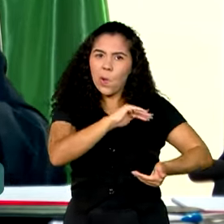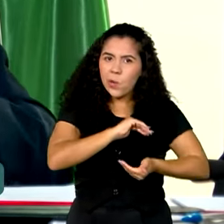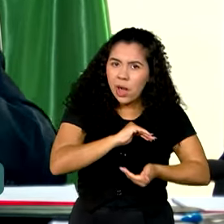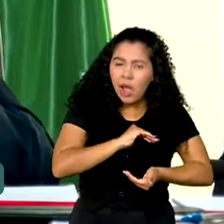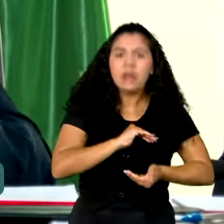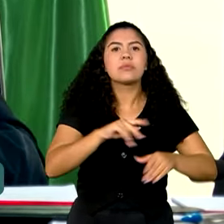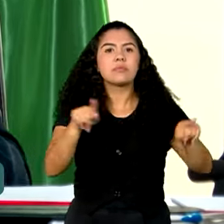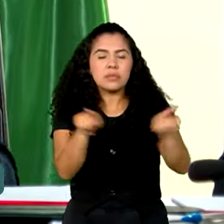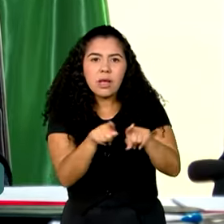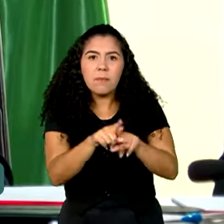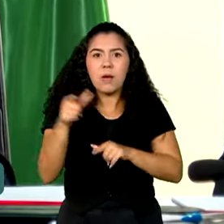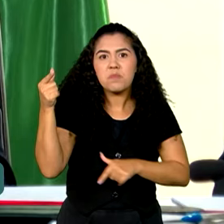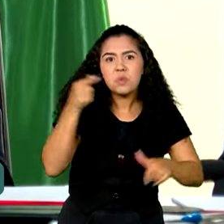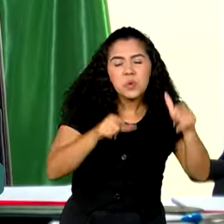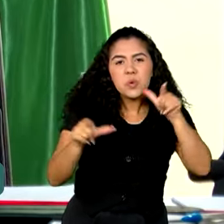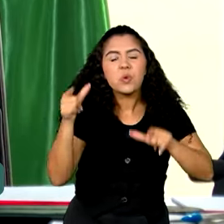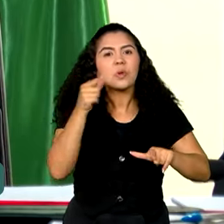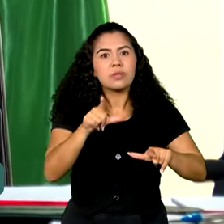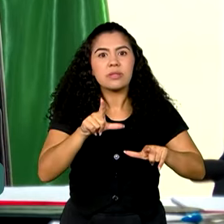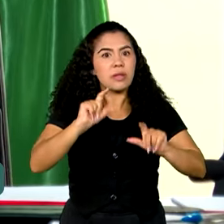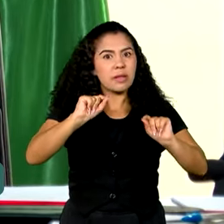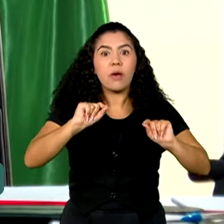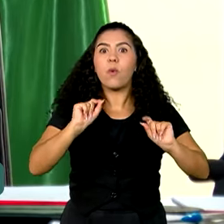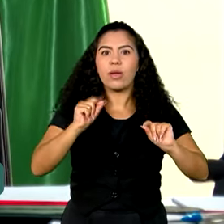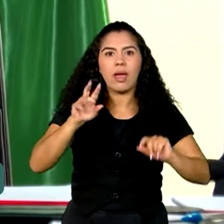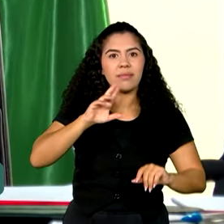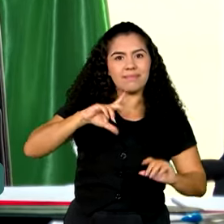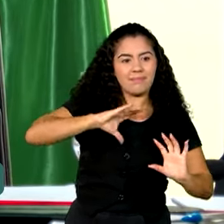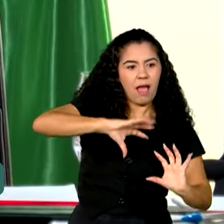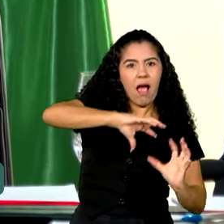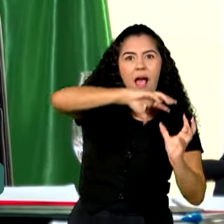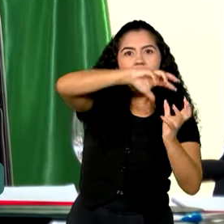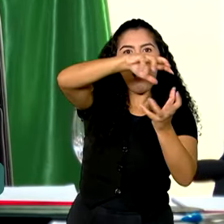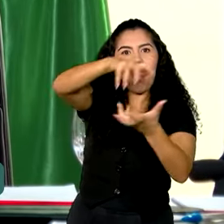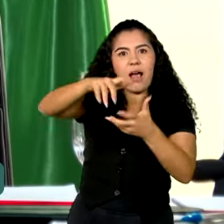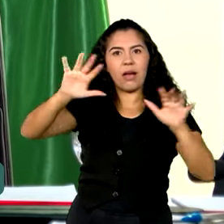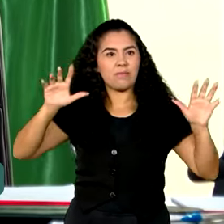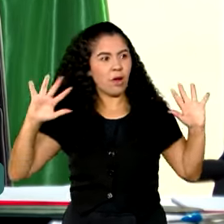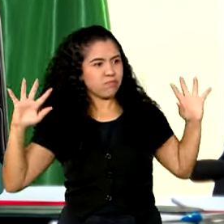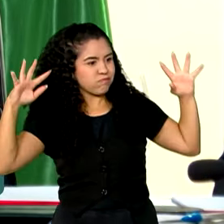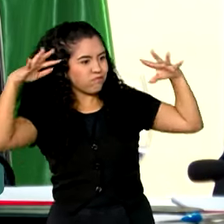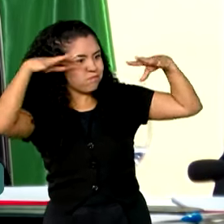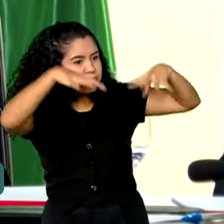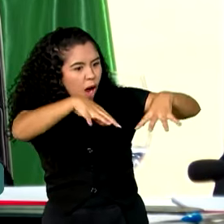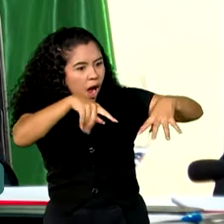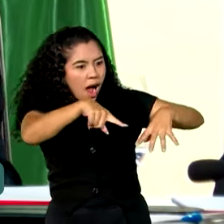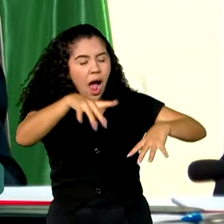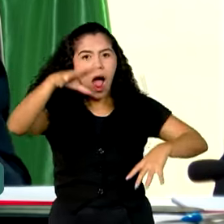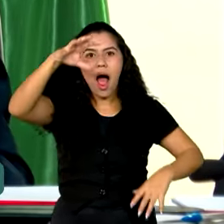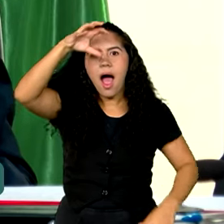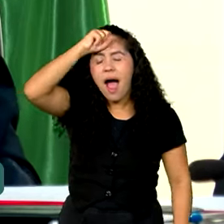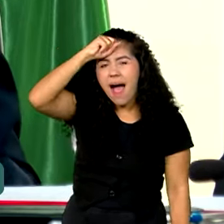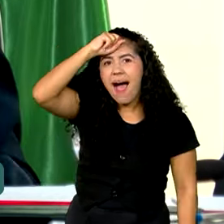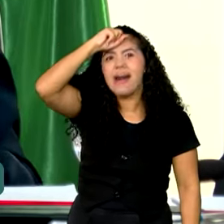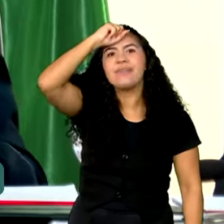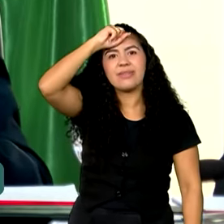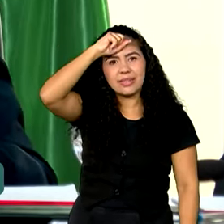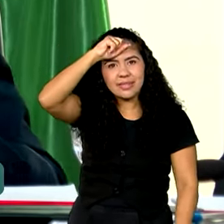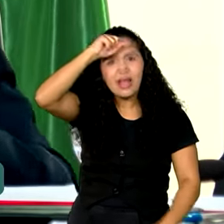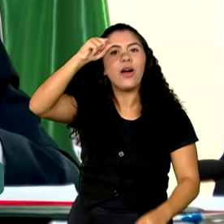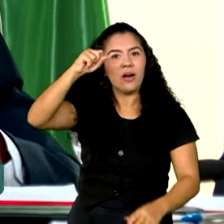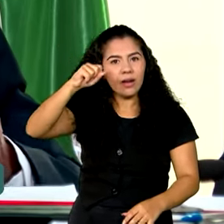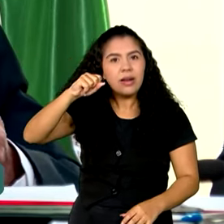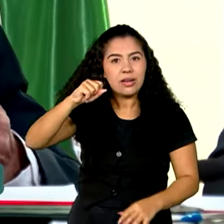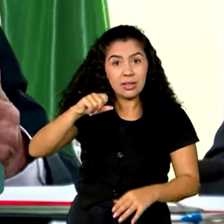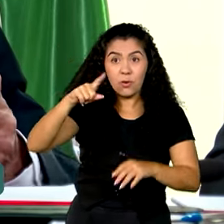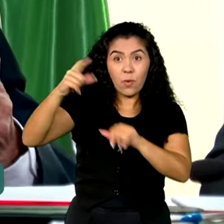fazer com que ganhe uma dimensão internacional, para as pessoas poderem aprender a saber que